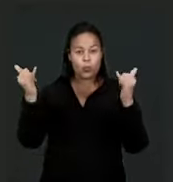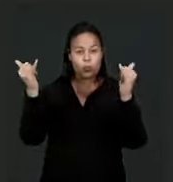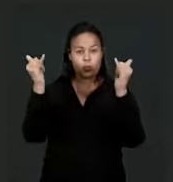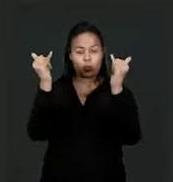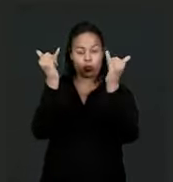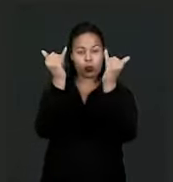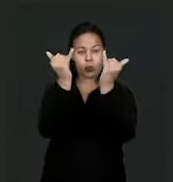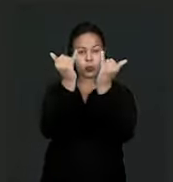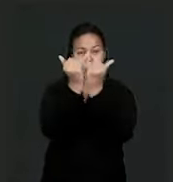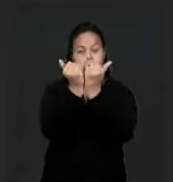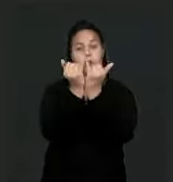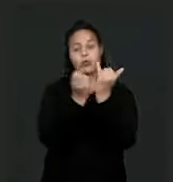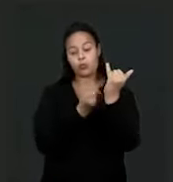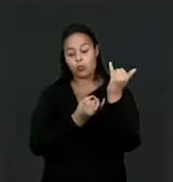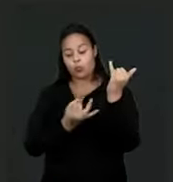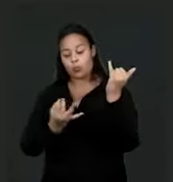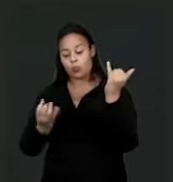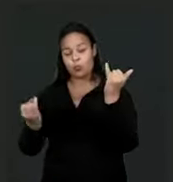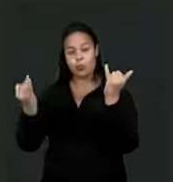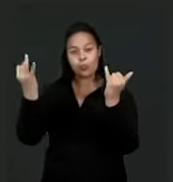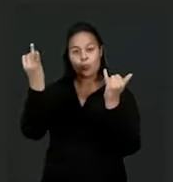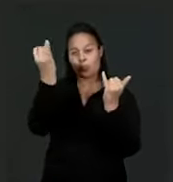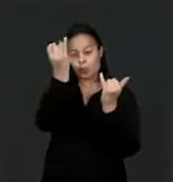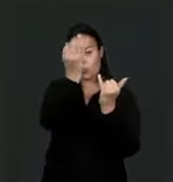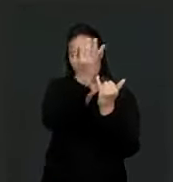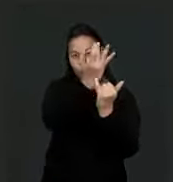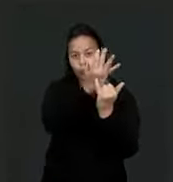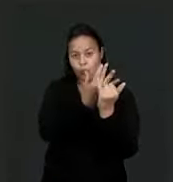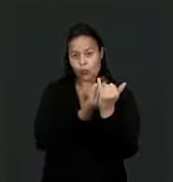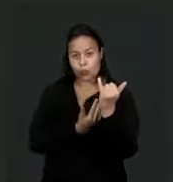que atravessa a área de um sensor